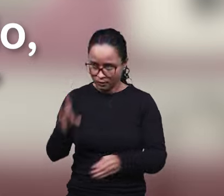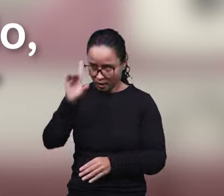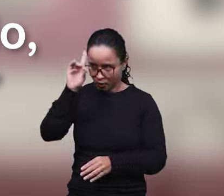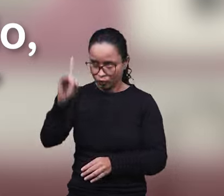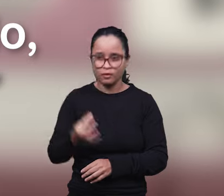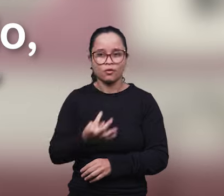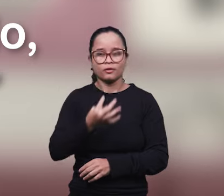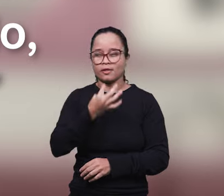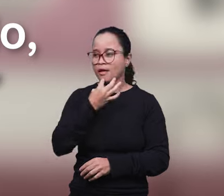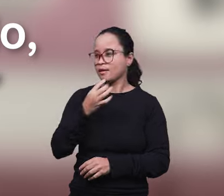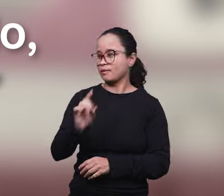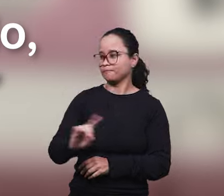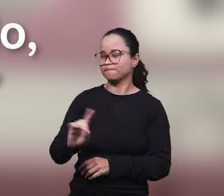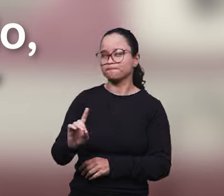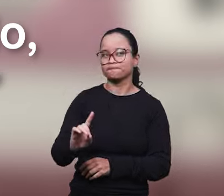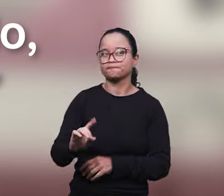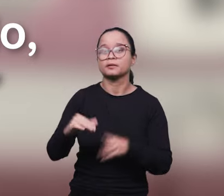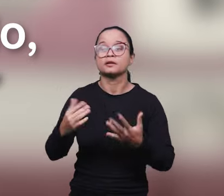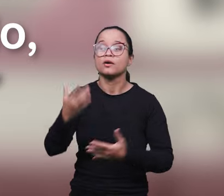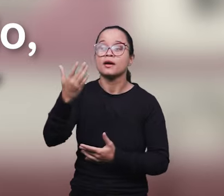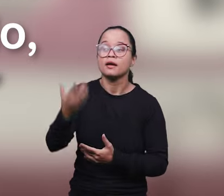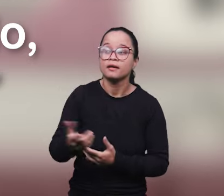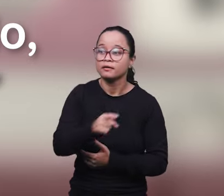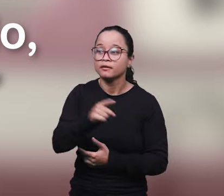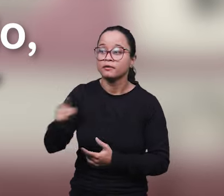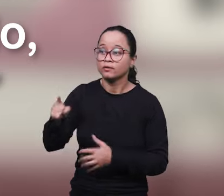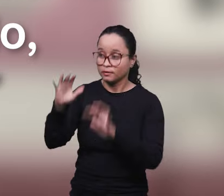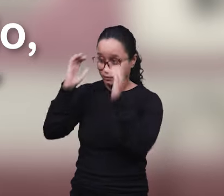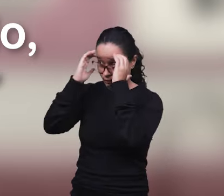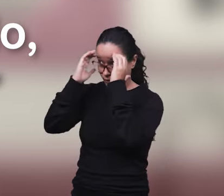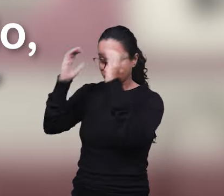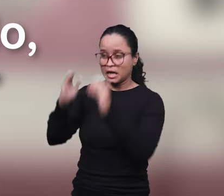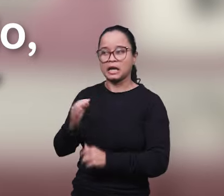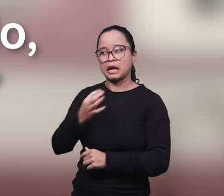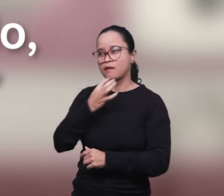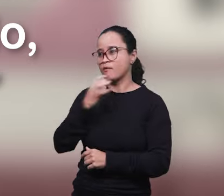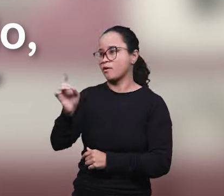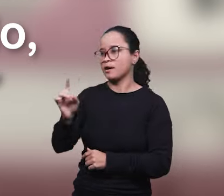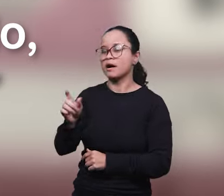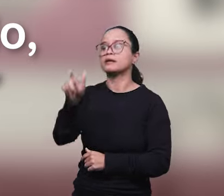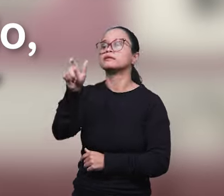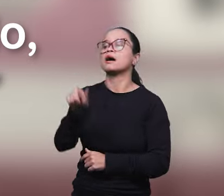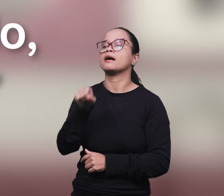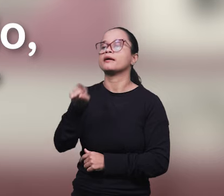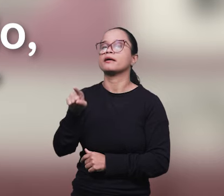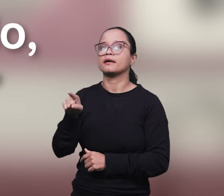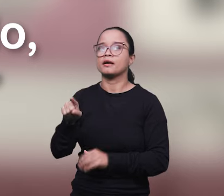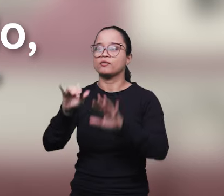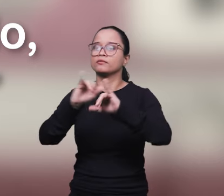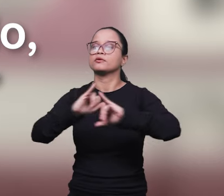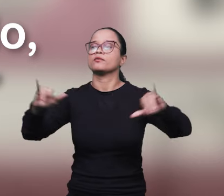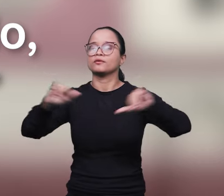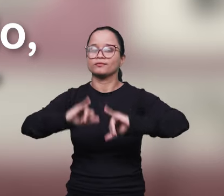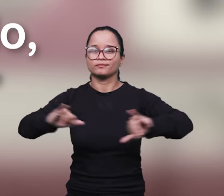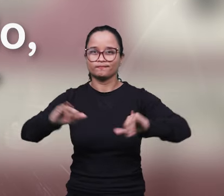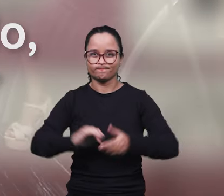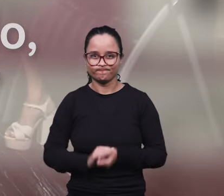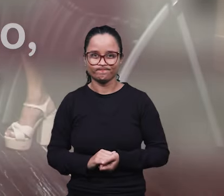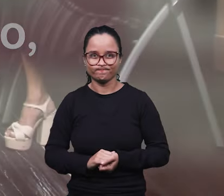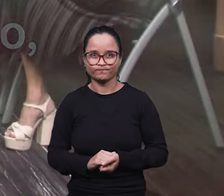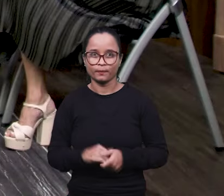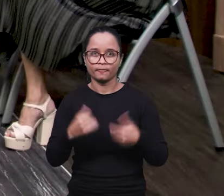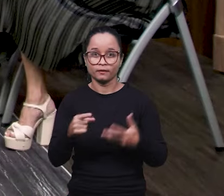desconhecido esse pois que vós honrais não conhecendo é o que Eu vos anuncio e você